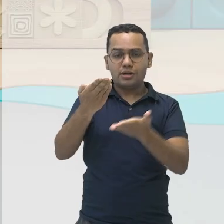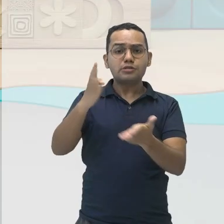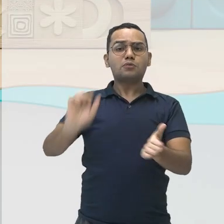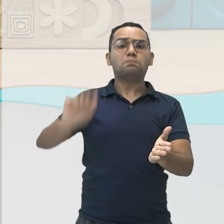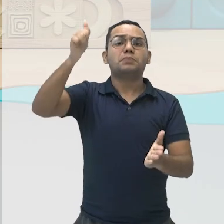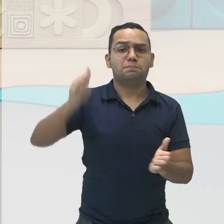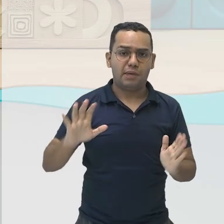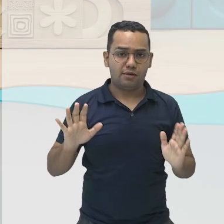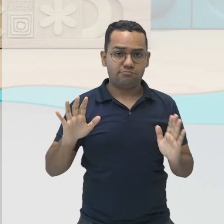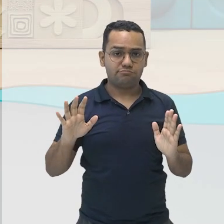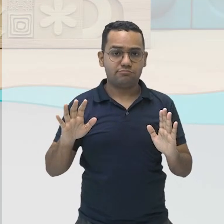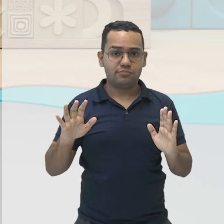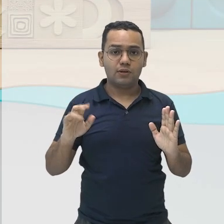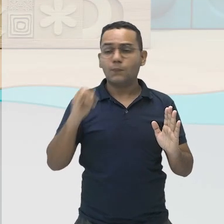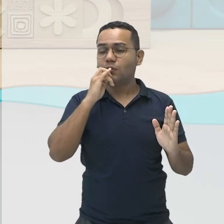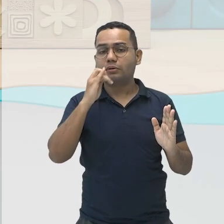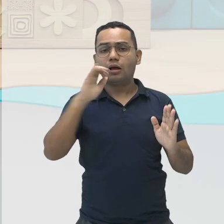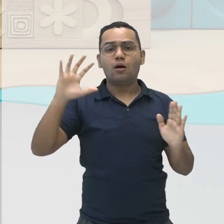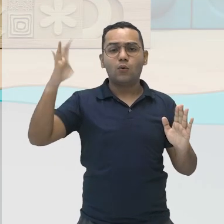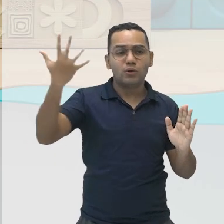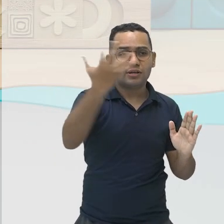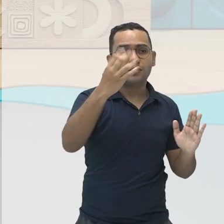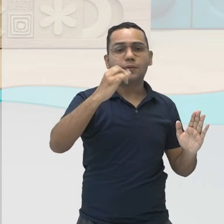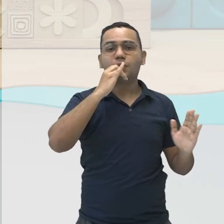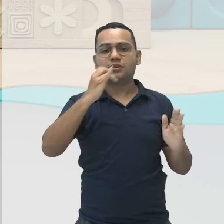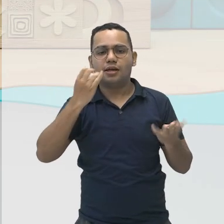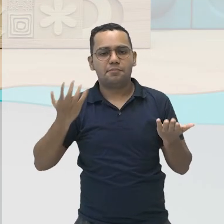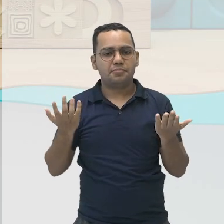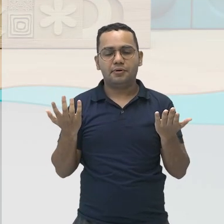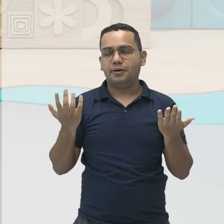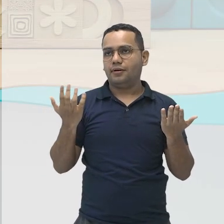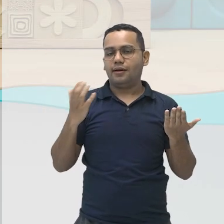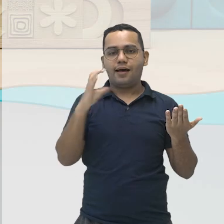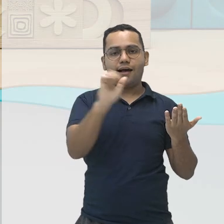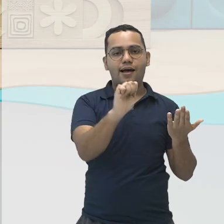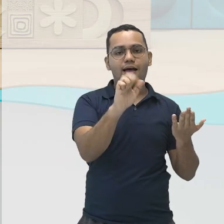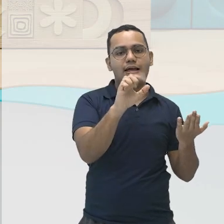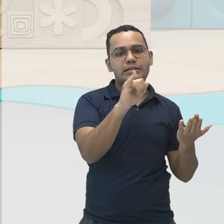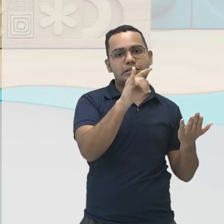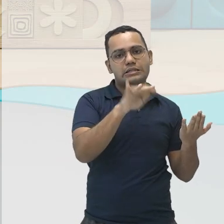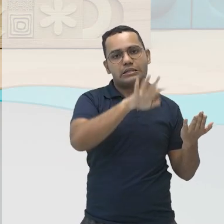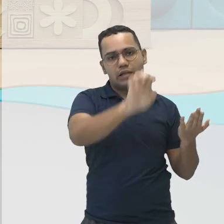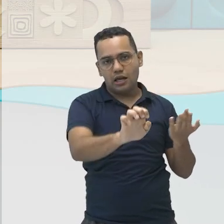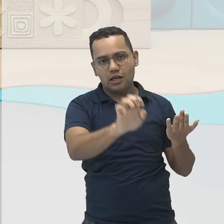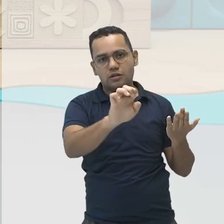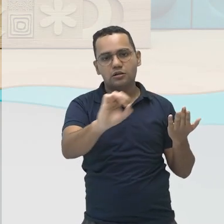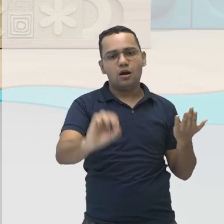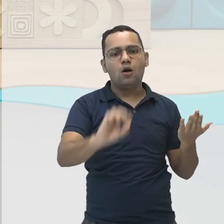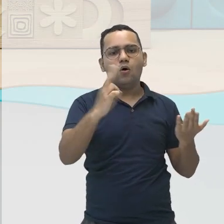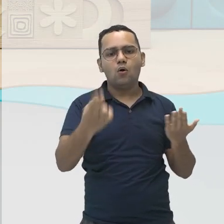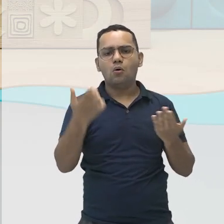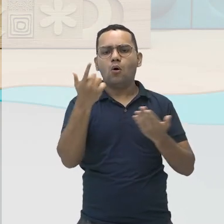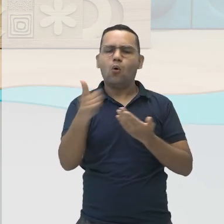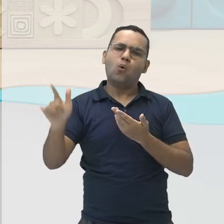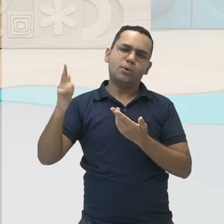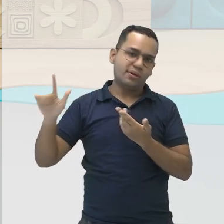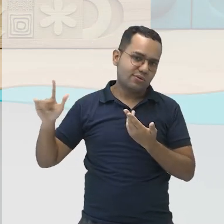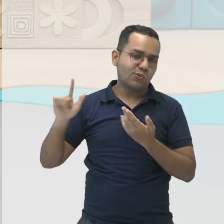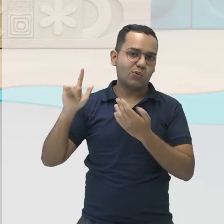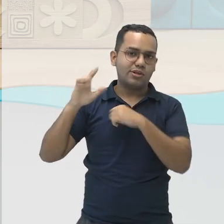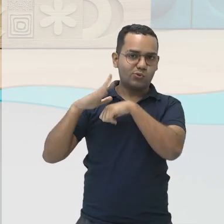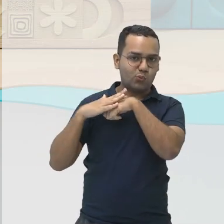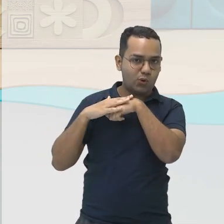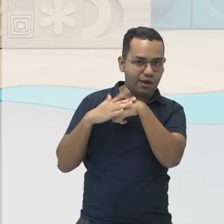emergência, num acidente, por exemplo, ou nessas situações que eu acabei de citar para vocês inicialmente,